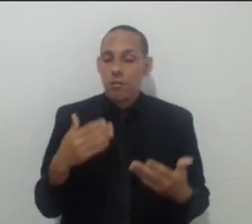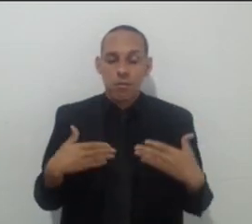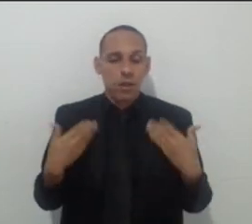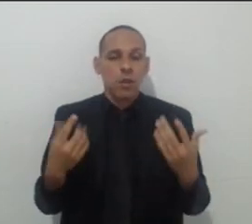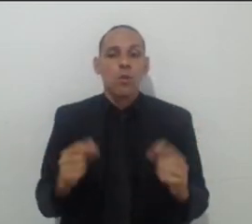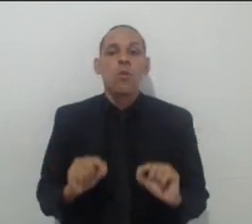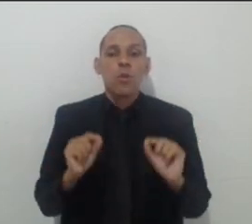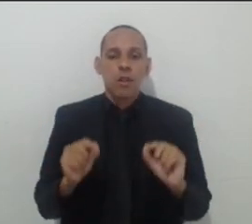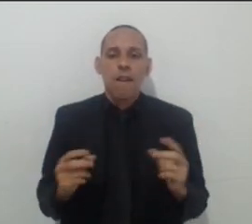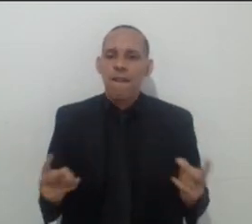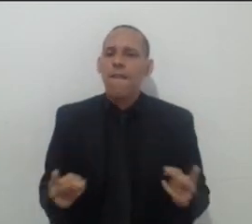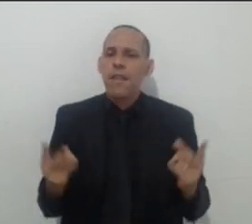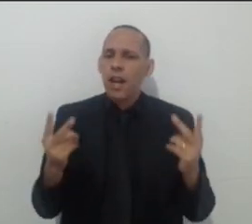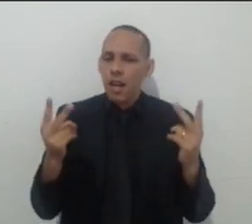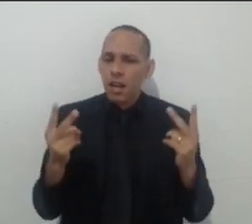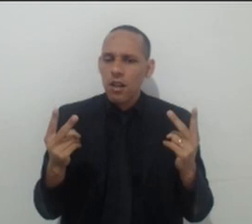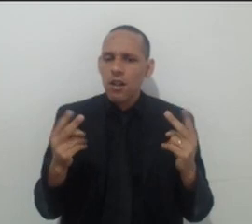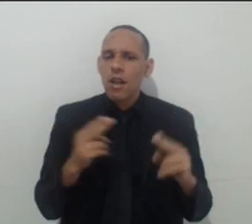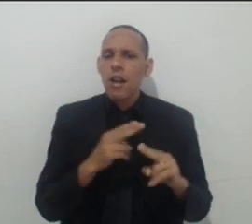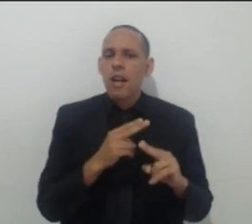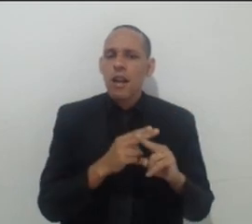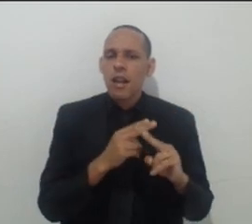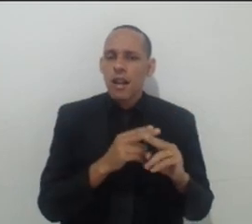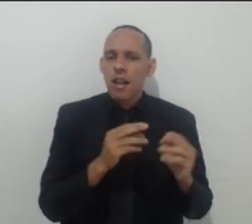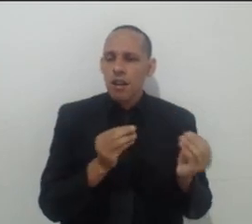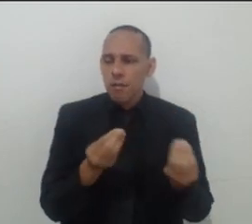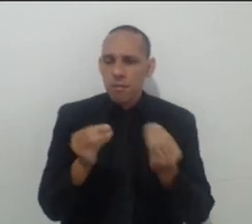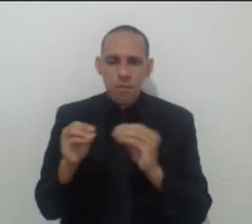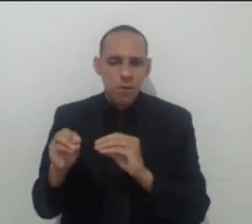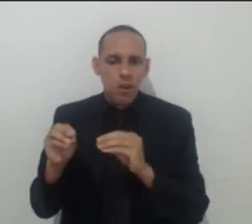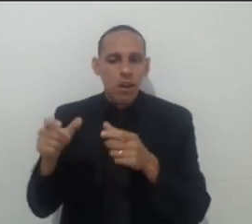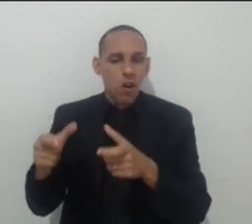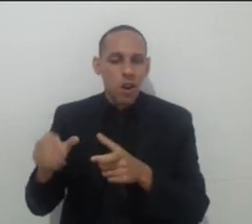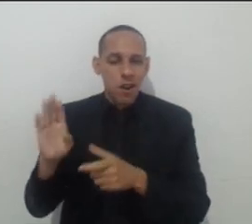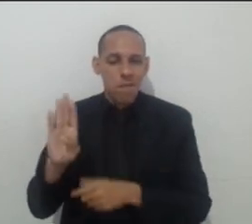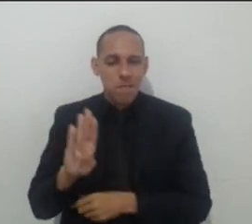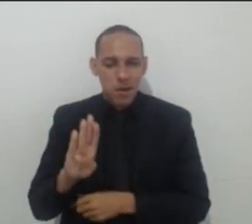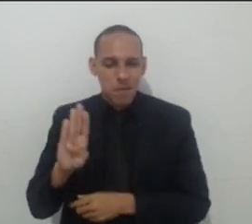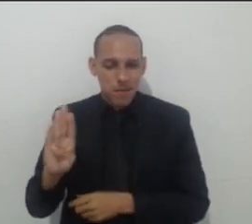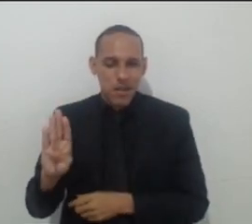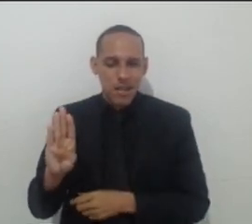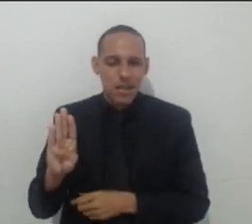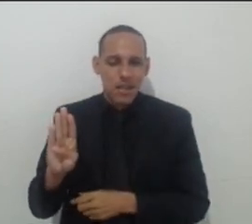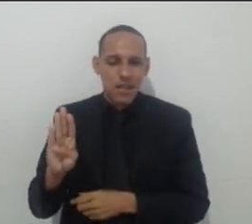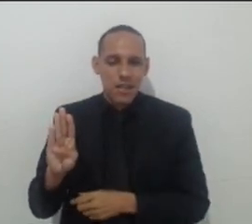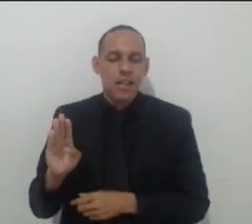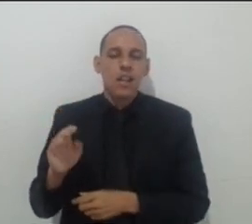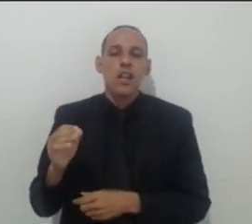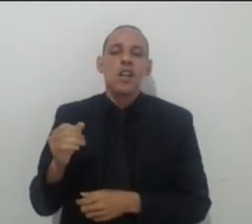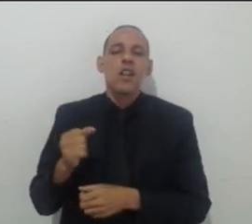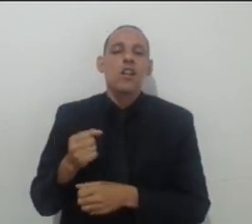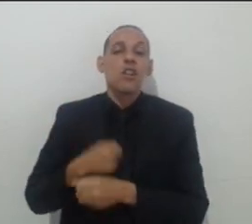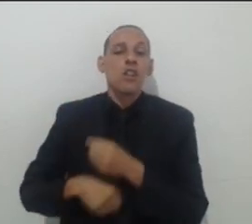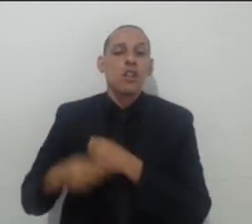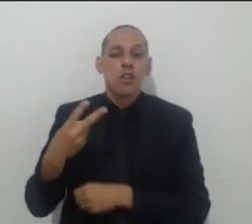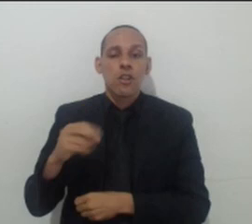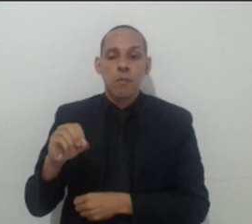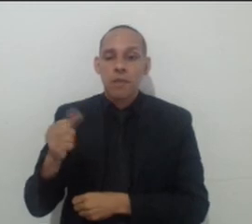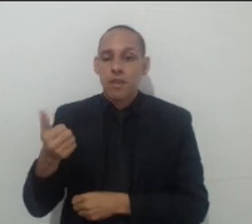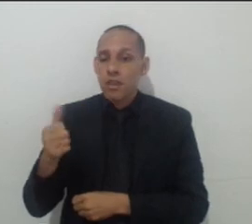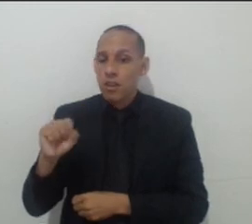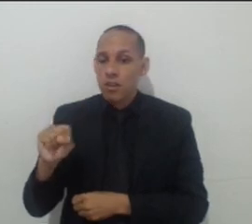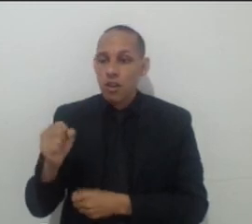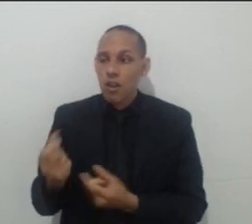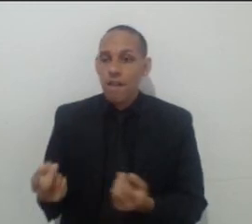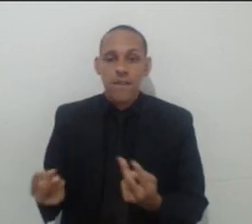valor depositado no Banco do Brasil, lá que estava garantindo o juízo desde 2018, estava esvaziado.